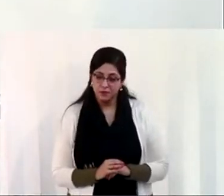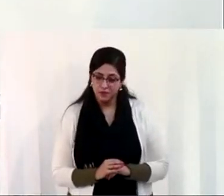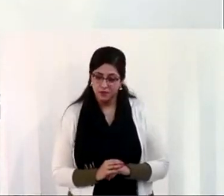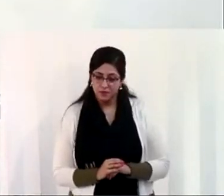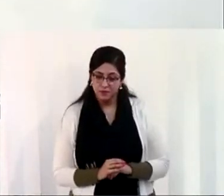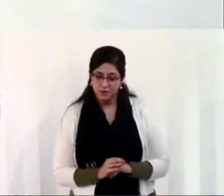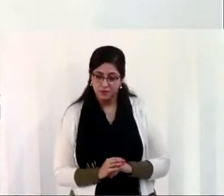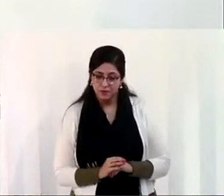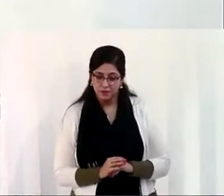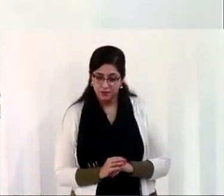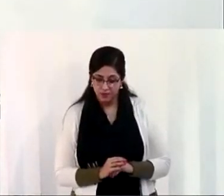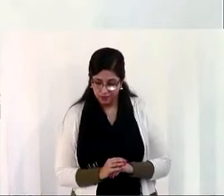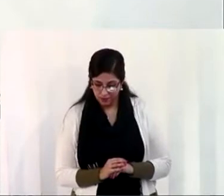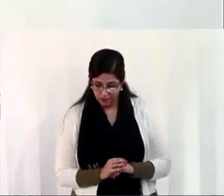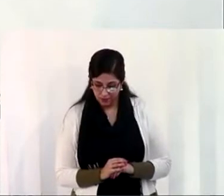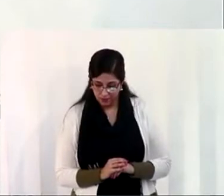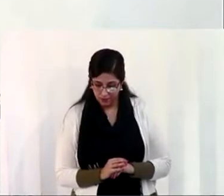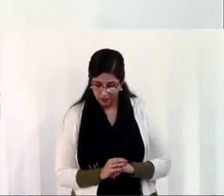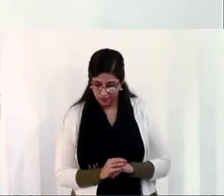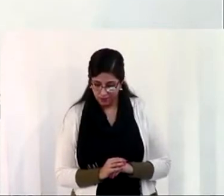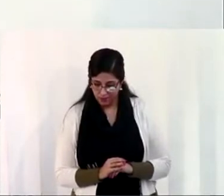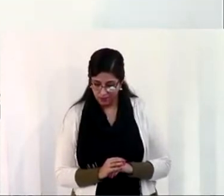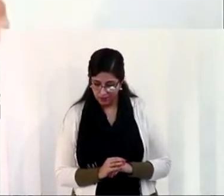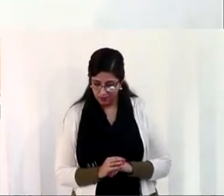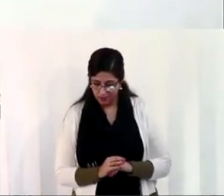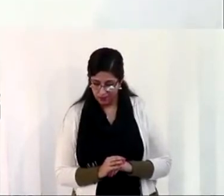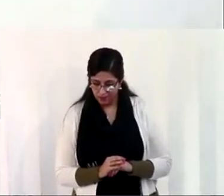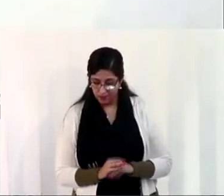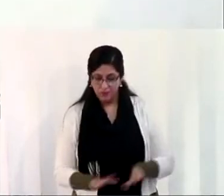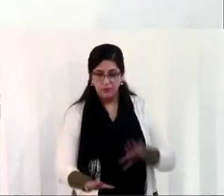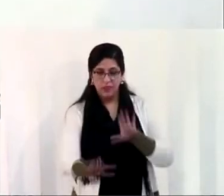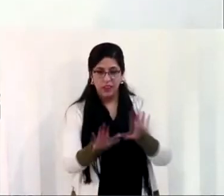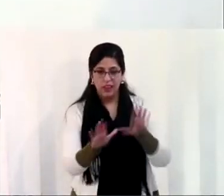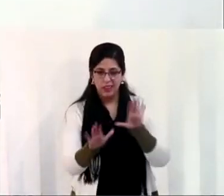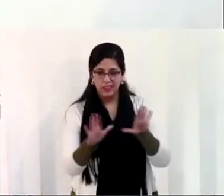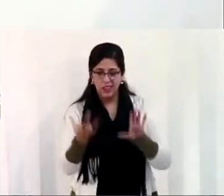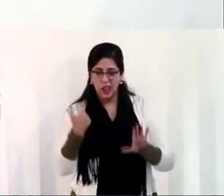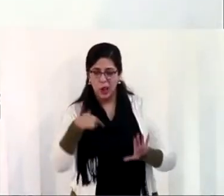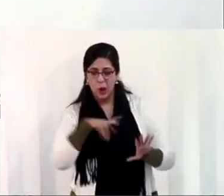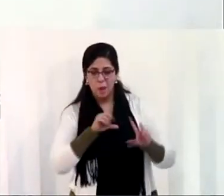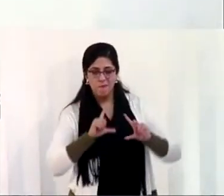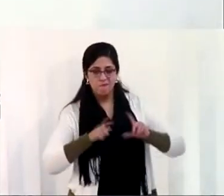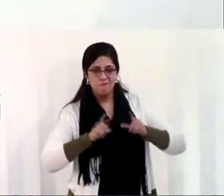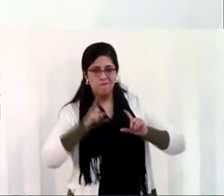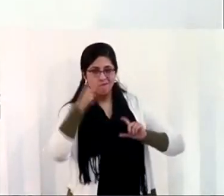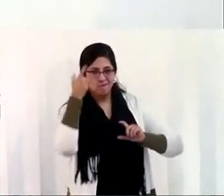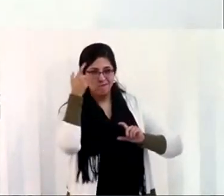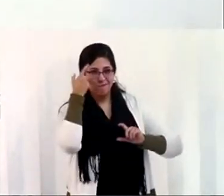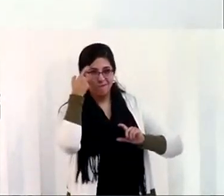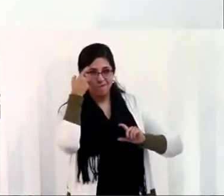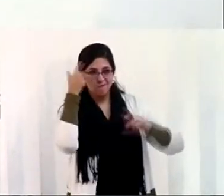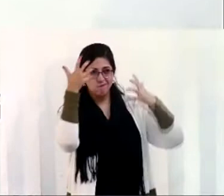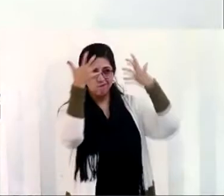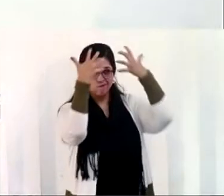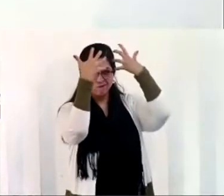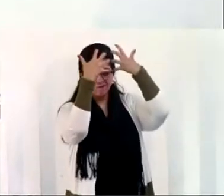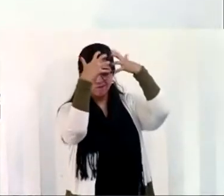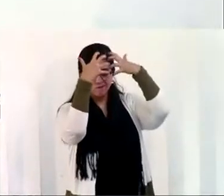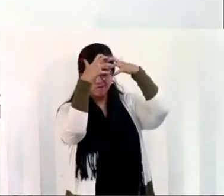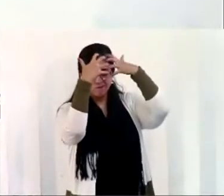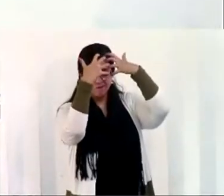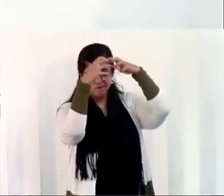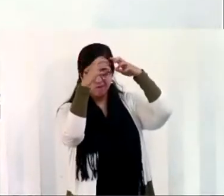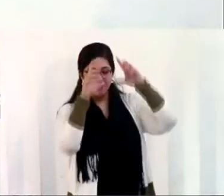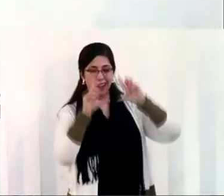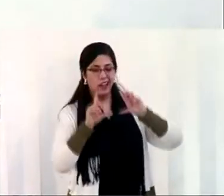Paradoxalmente, de maneira até complicada de entender, Israel começou a ser infiel quando as coisas